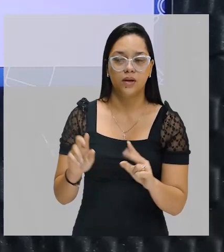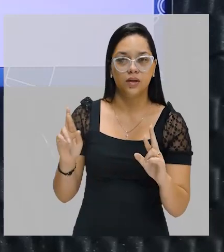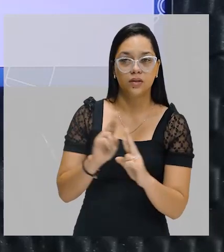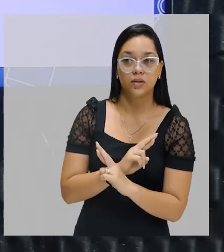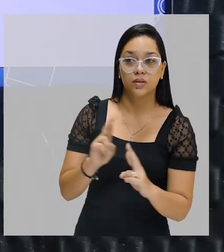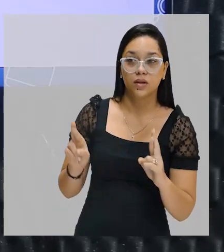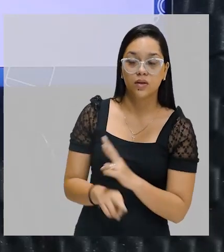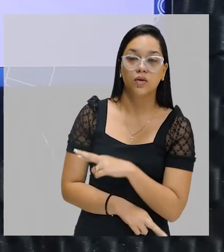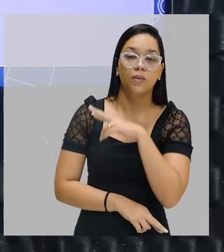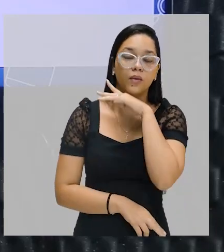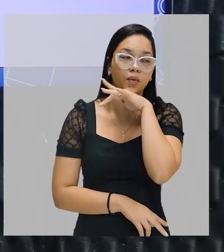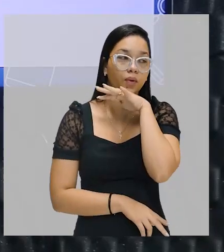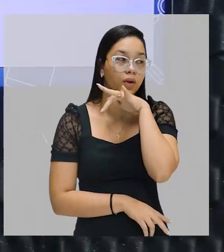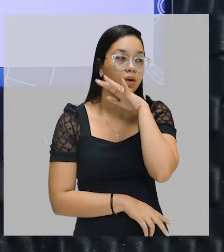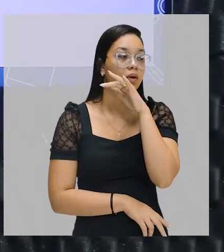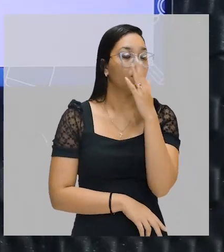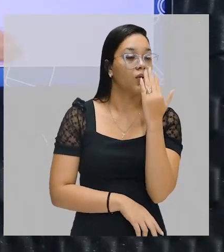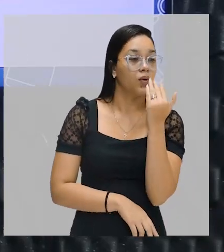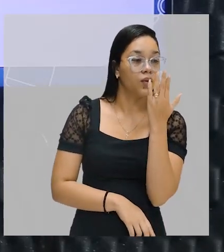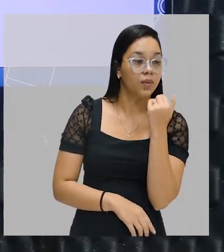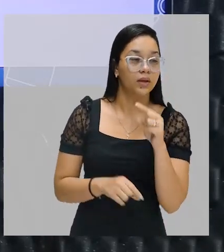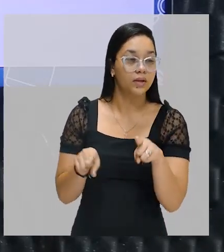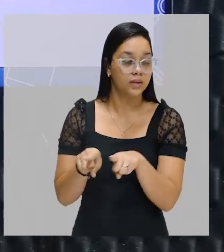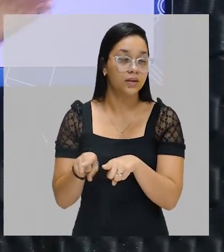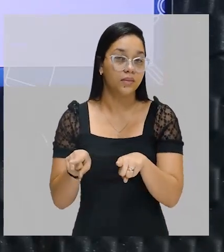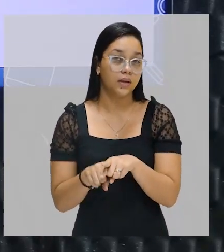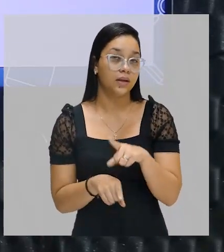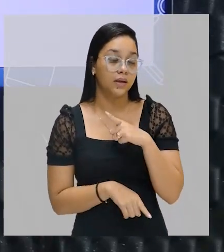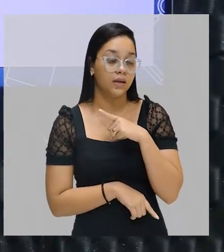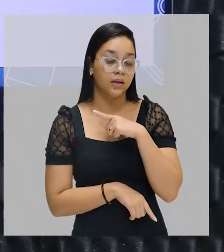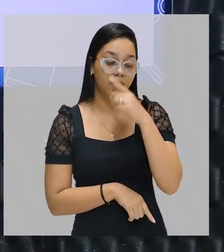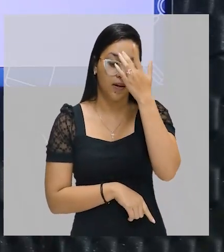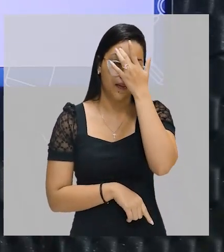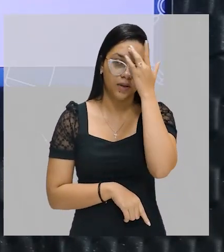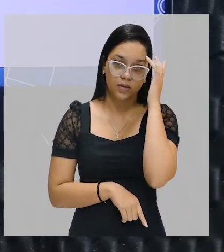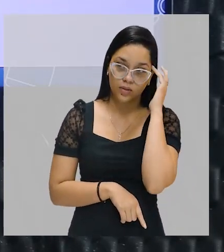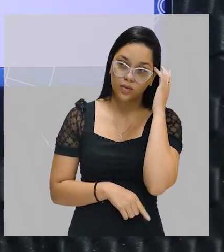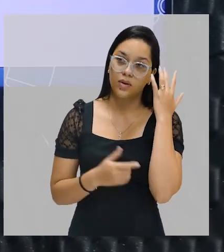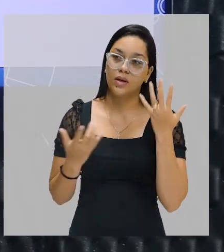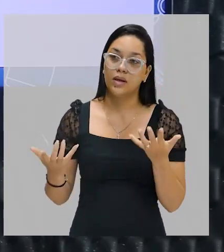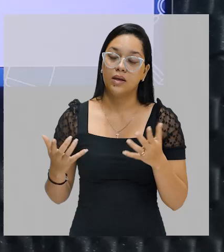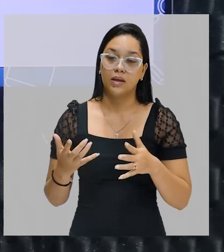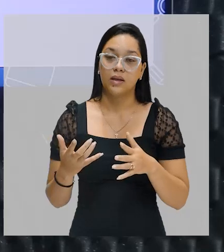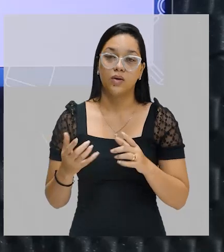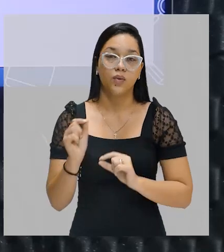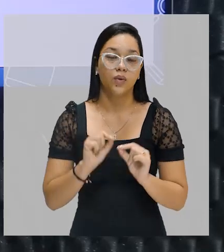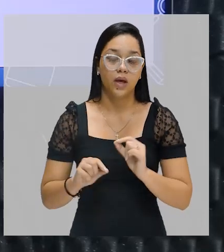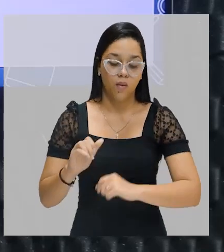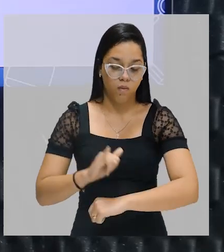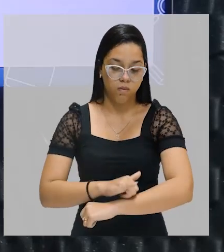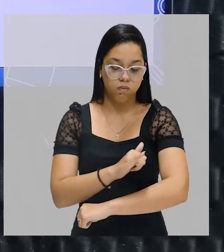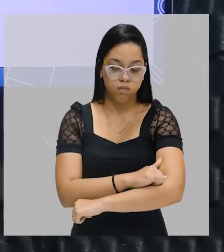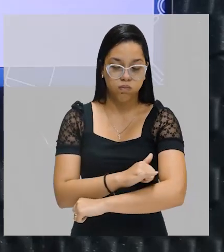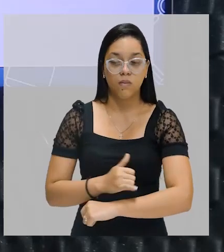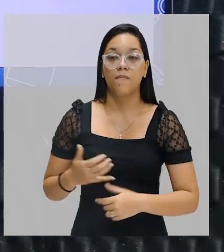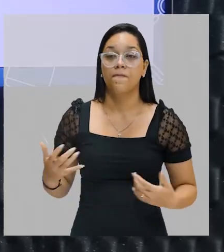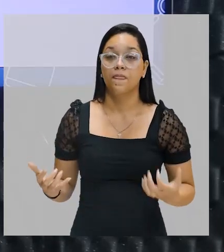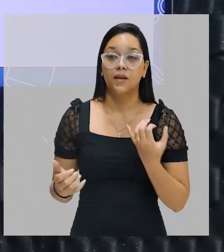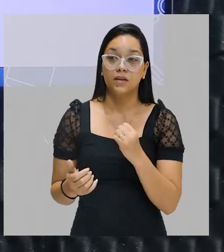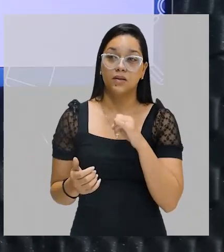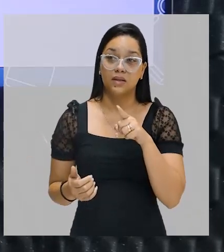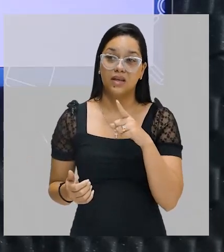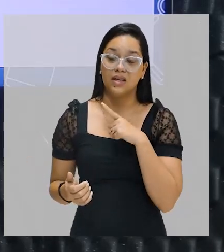uma má alimentação, ele acaba que se tornando uma pessoa com o excesso de peso. Porque se você tem